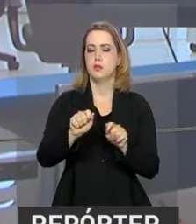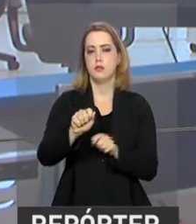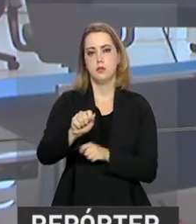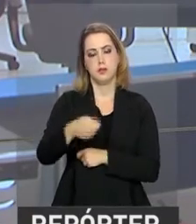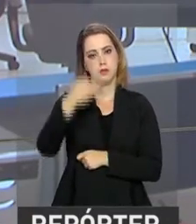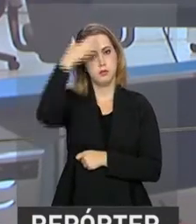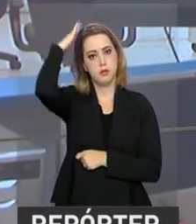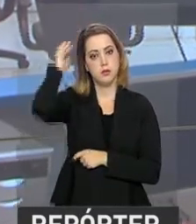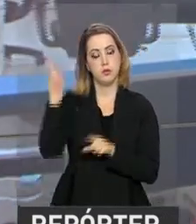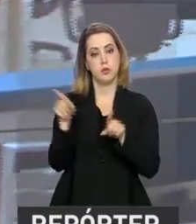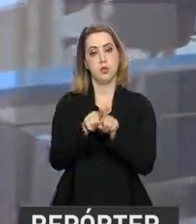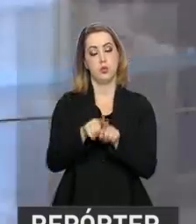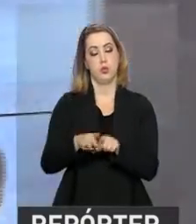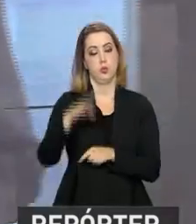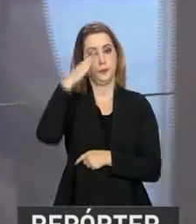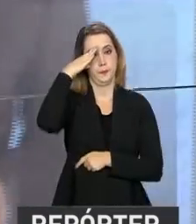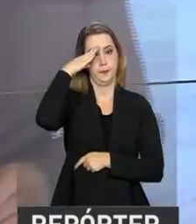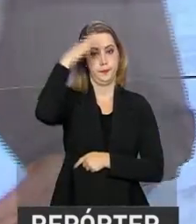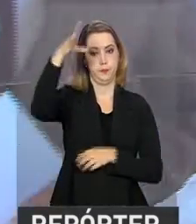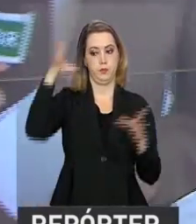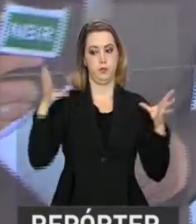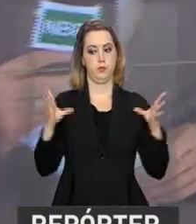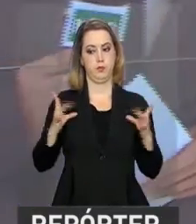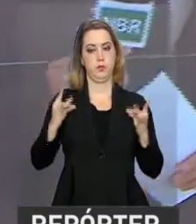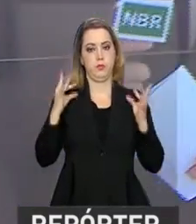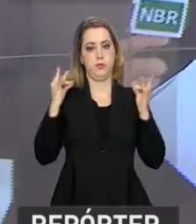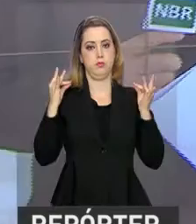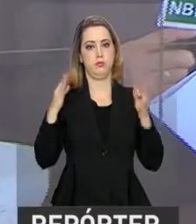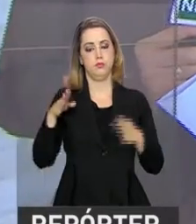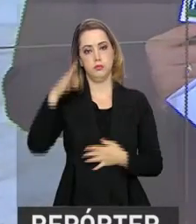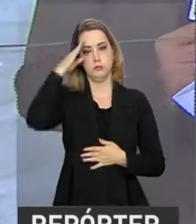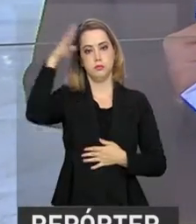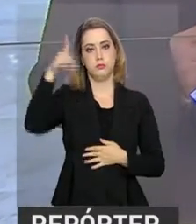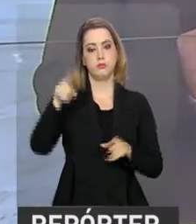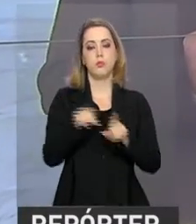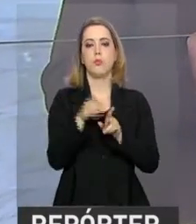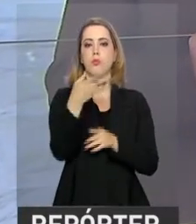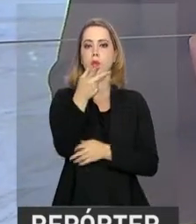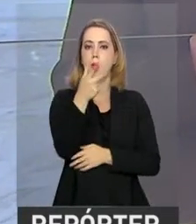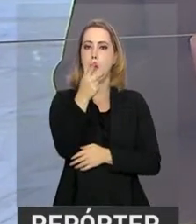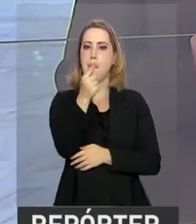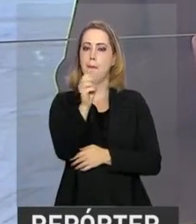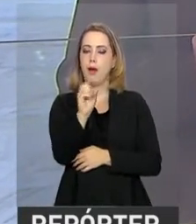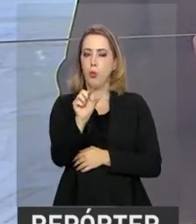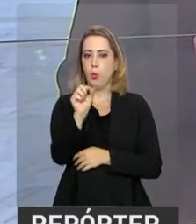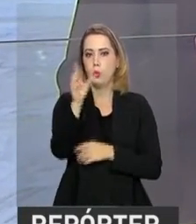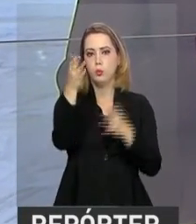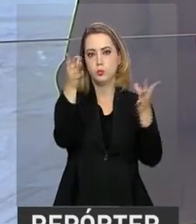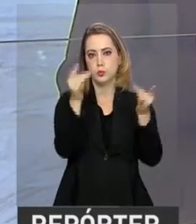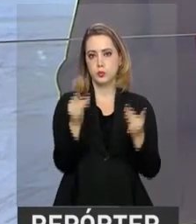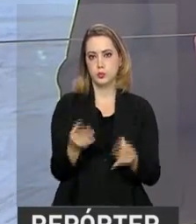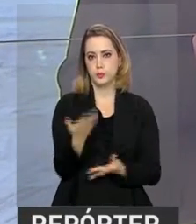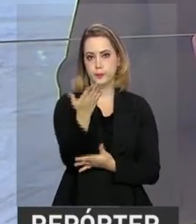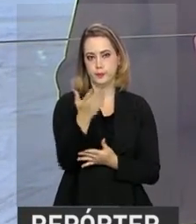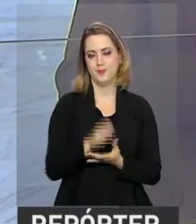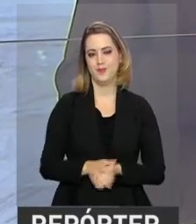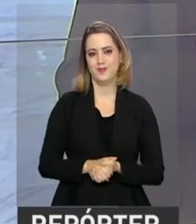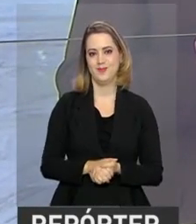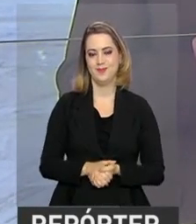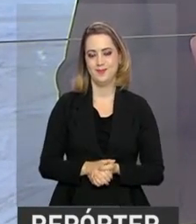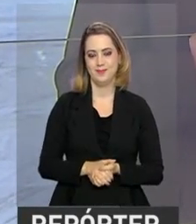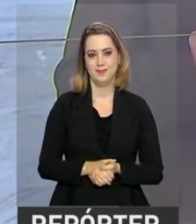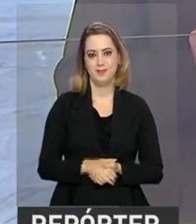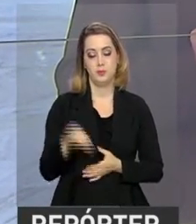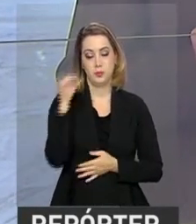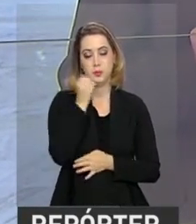forças armadas quem tem as informações sobre o assunto é o repórter paulo la sálvia que está lá no palácio do planalto paulo boa